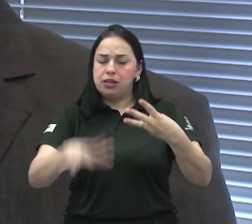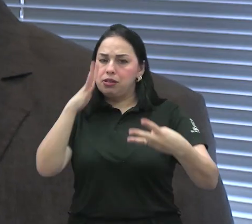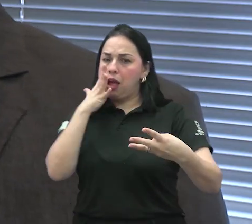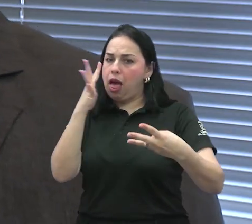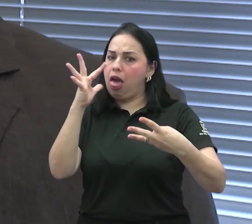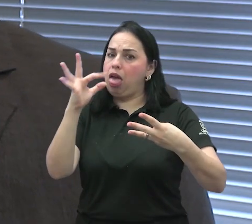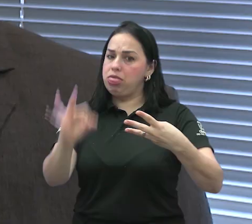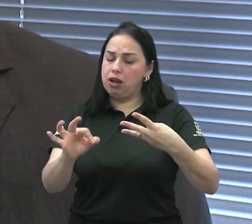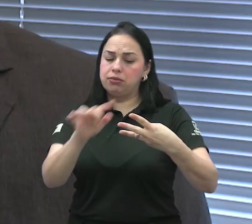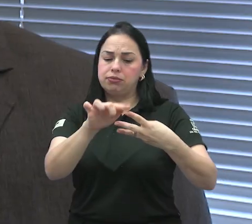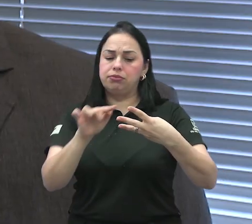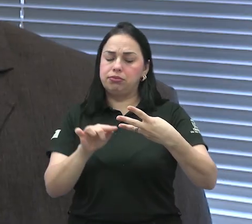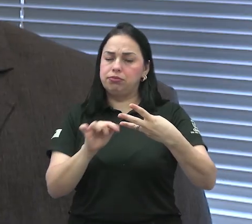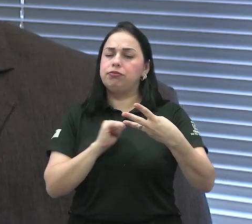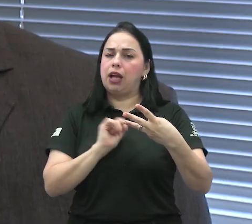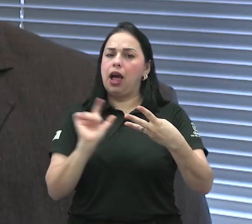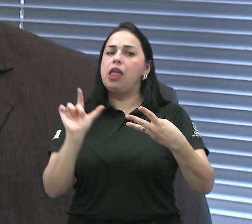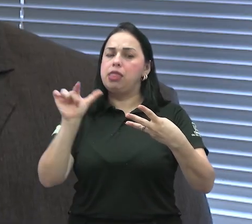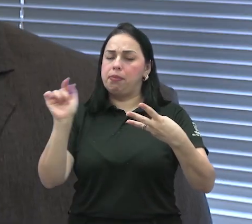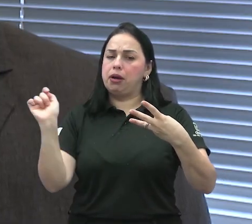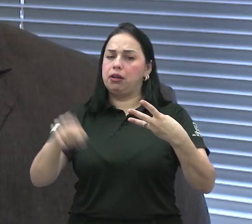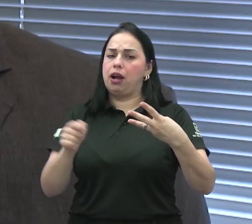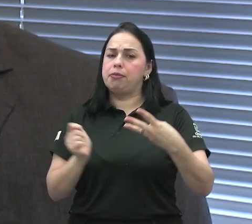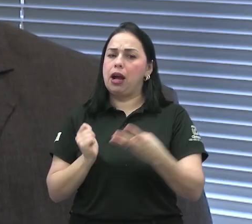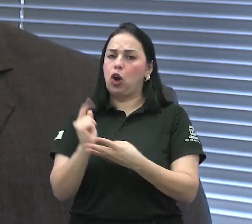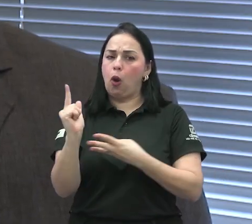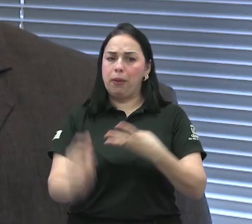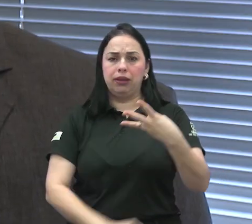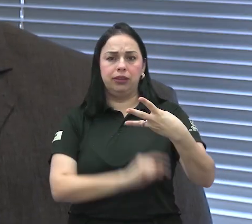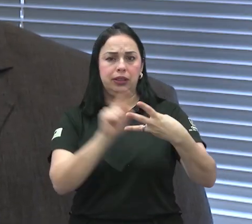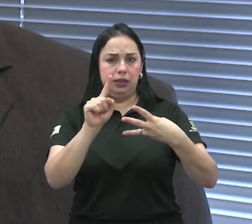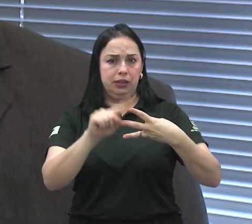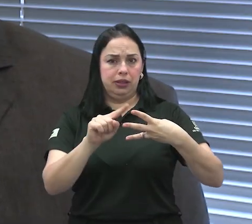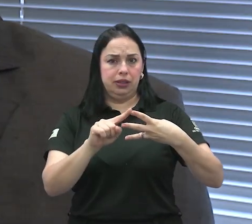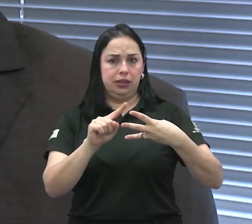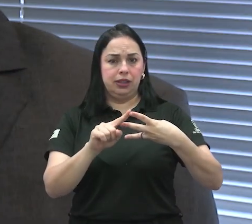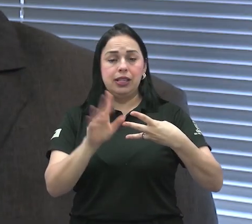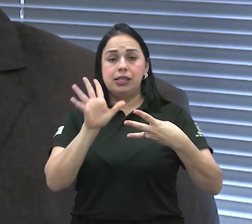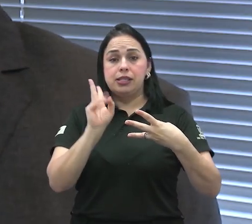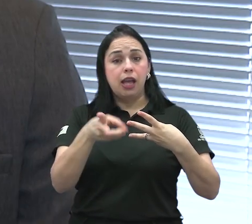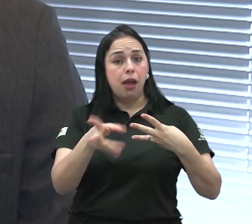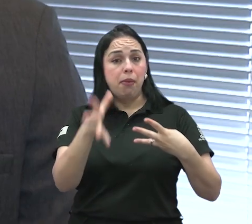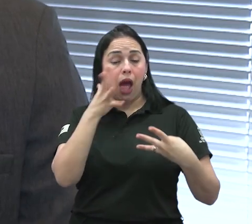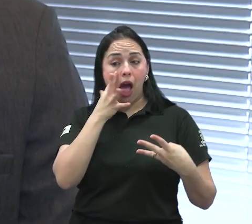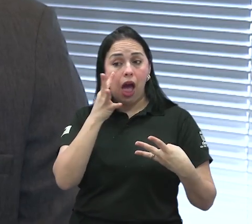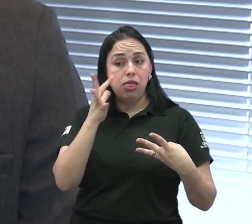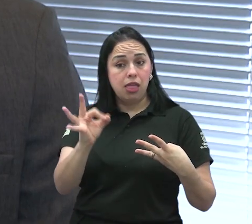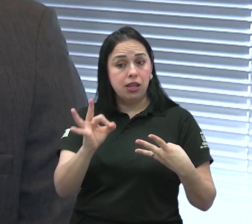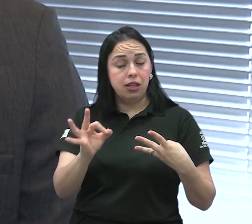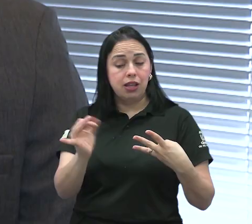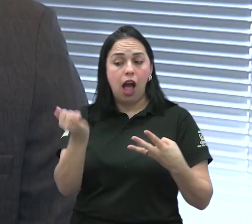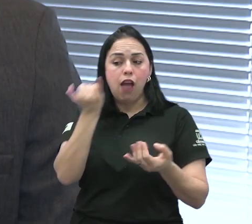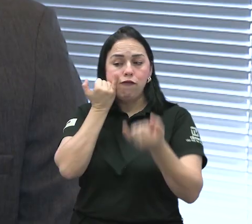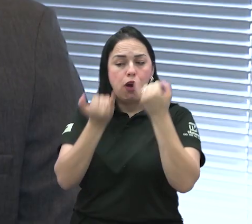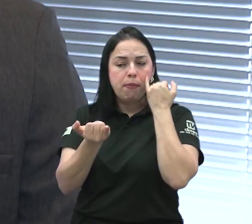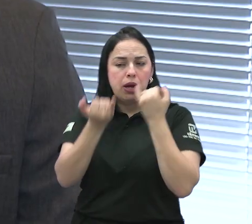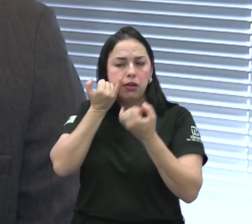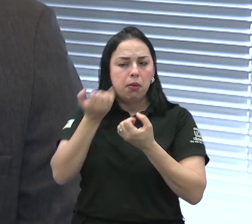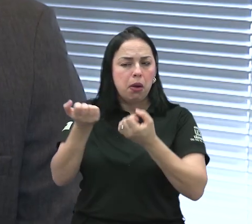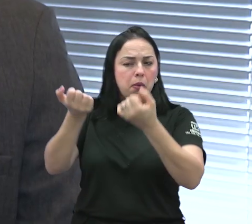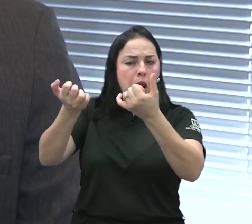as pessoas devem observar antes de realizar uma compra pela internet. Estar sempre atentos